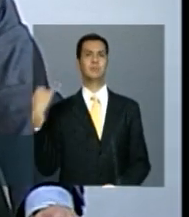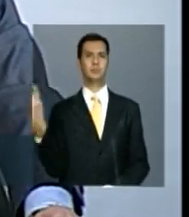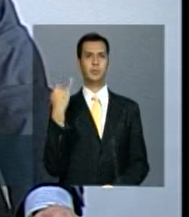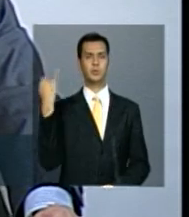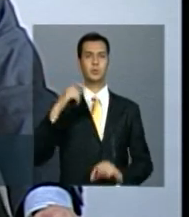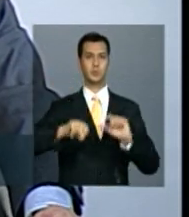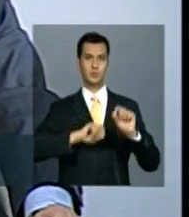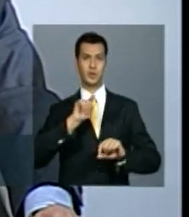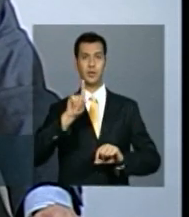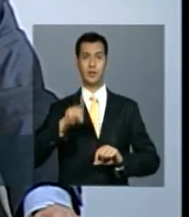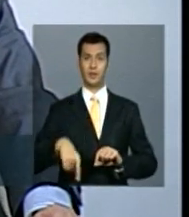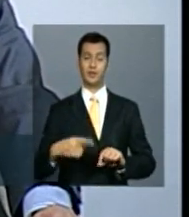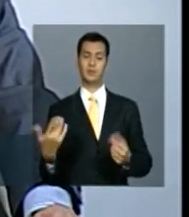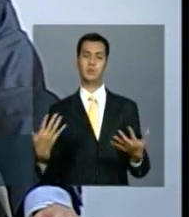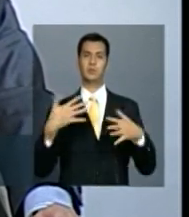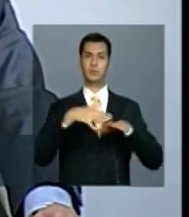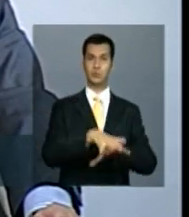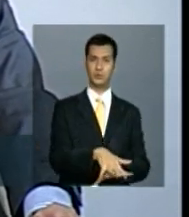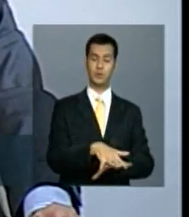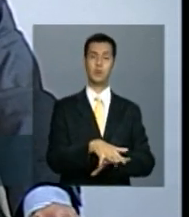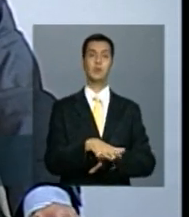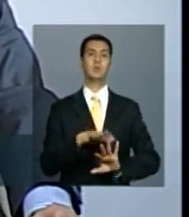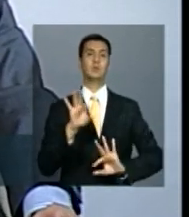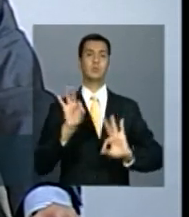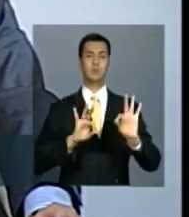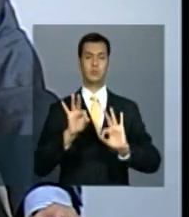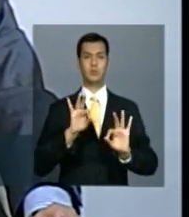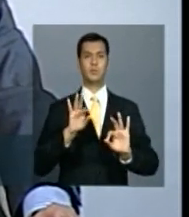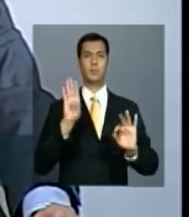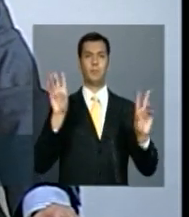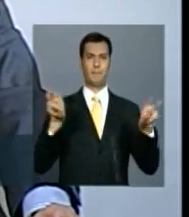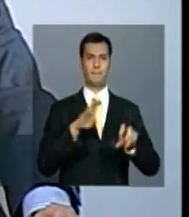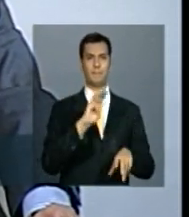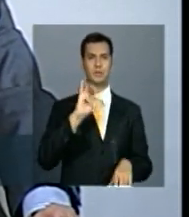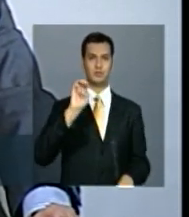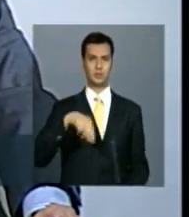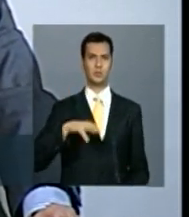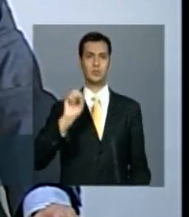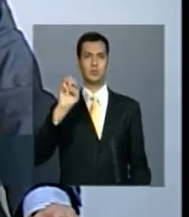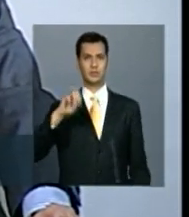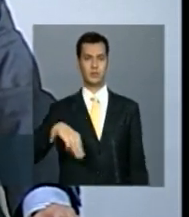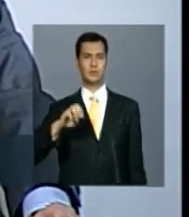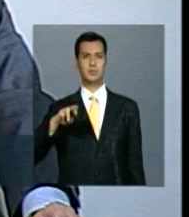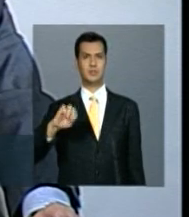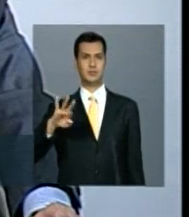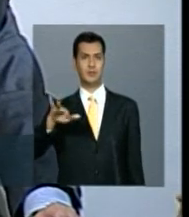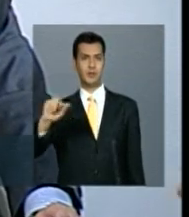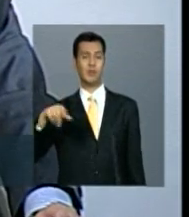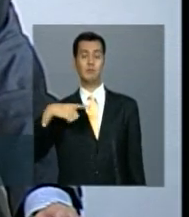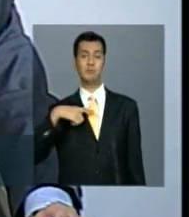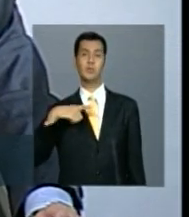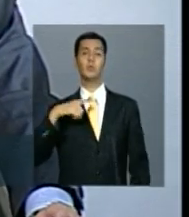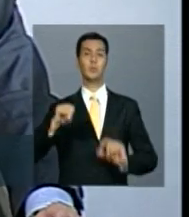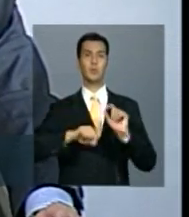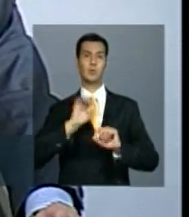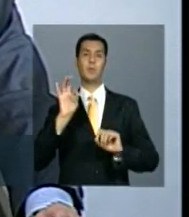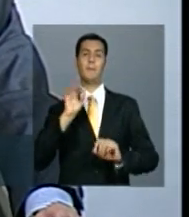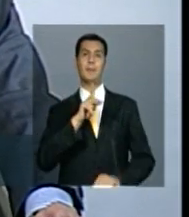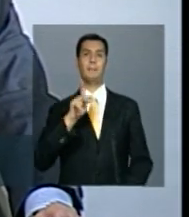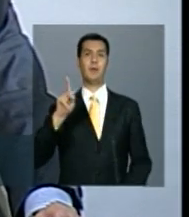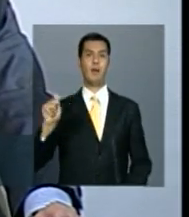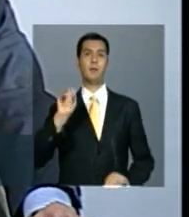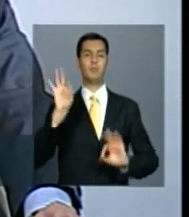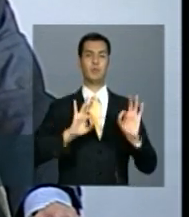inclusão de famílias do bolsa do do Brasil sem miséria no programa de aquisição de alimentos nós já estamos com